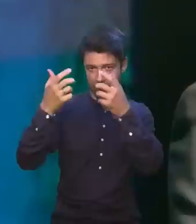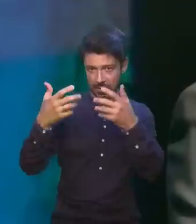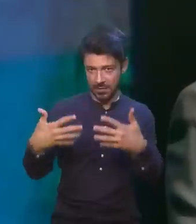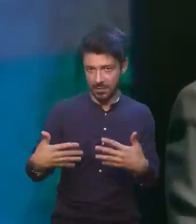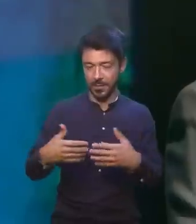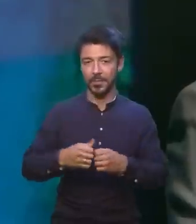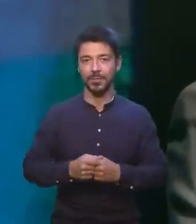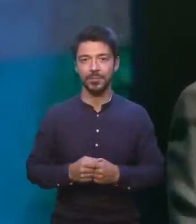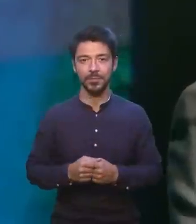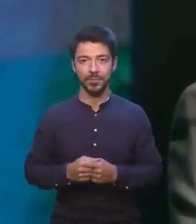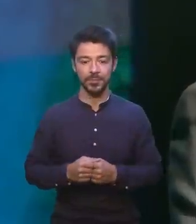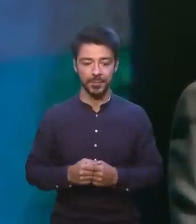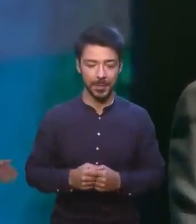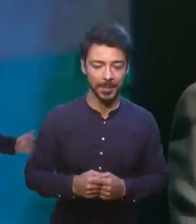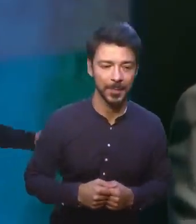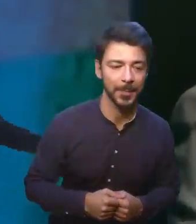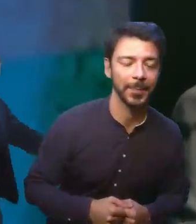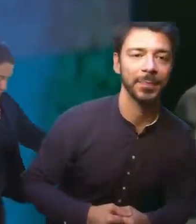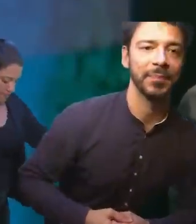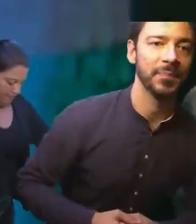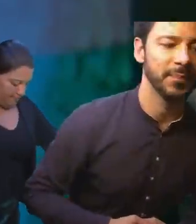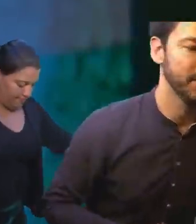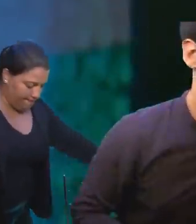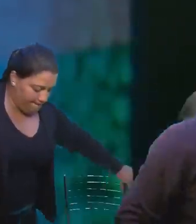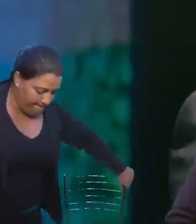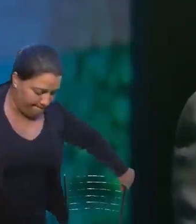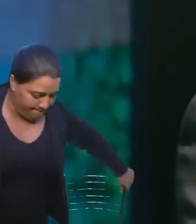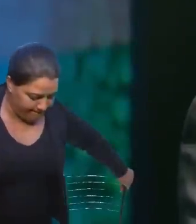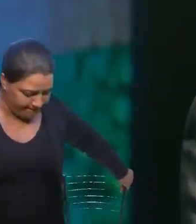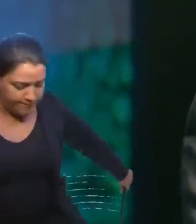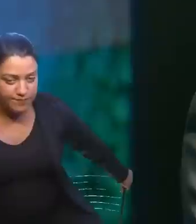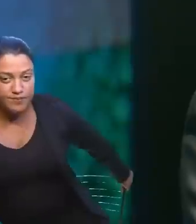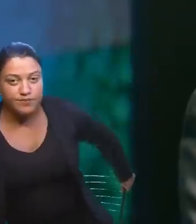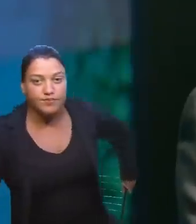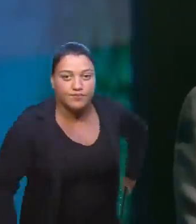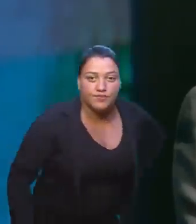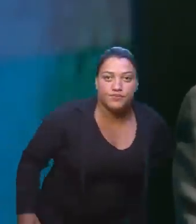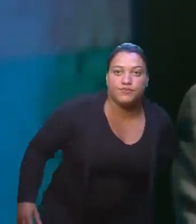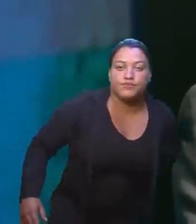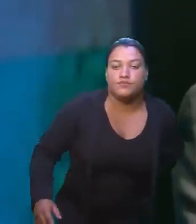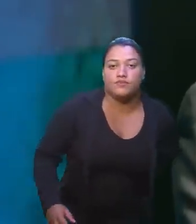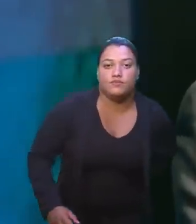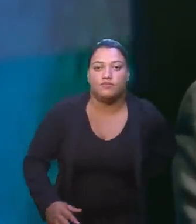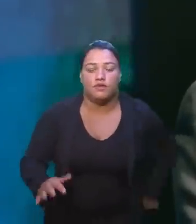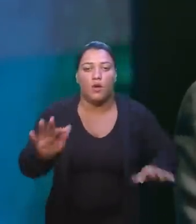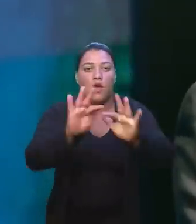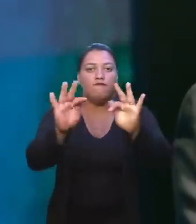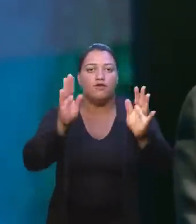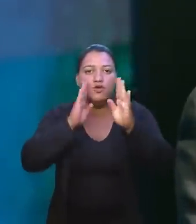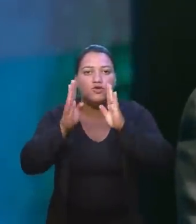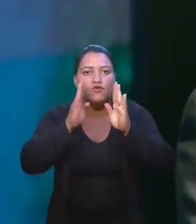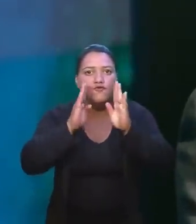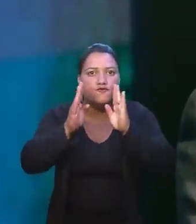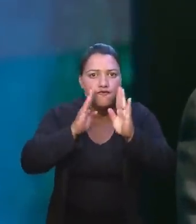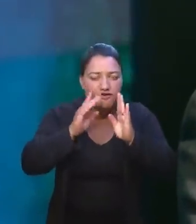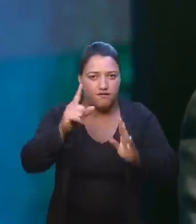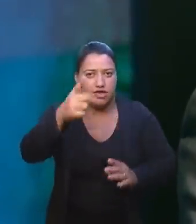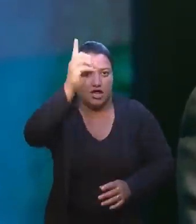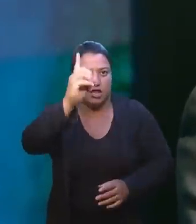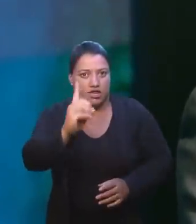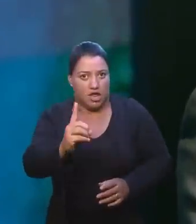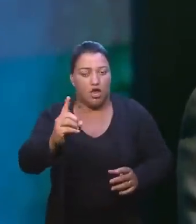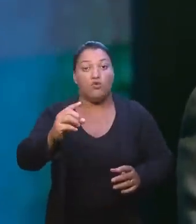do Facebook da Mansão do Caminho, que eu achei assim muito propícia. Reserva-te o direito de permanecer